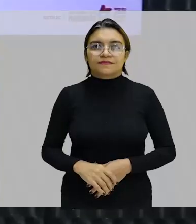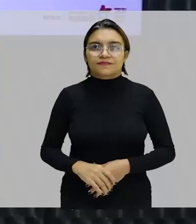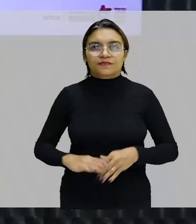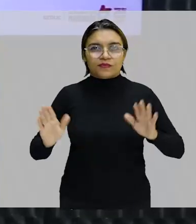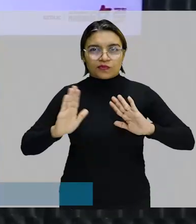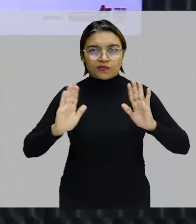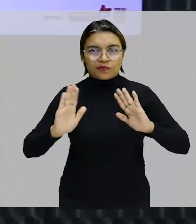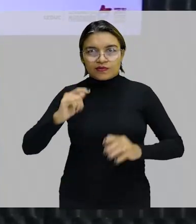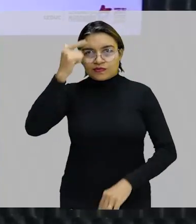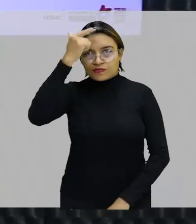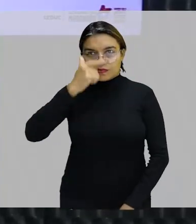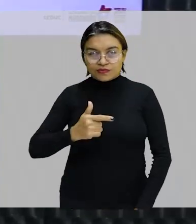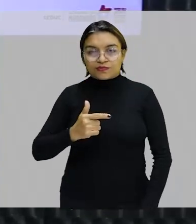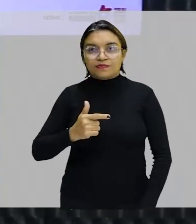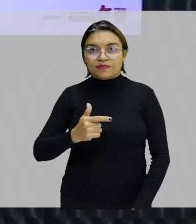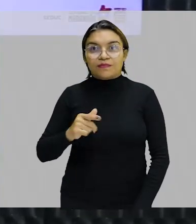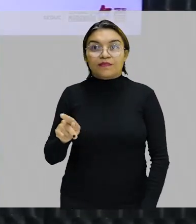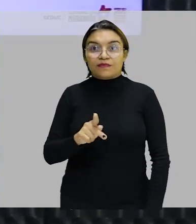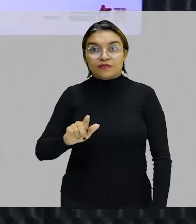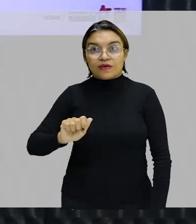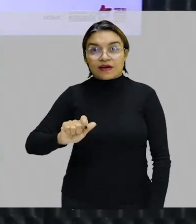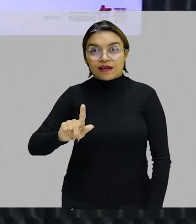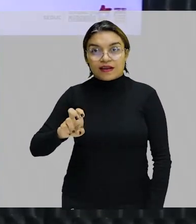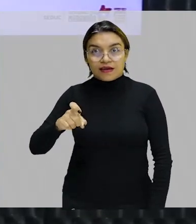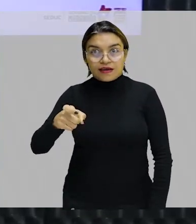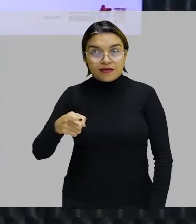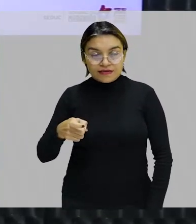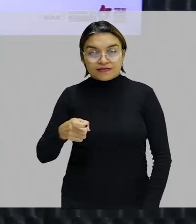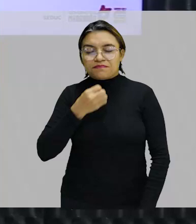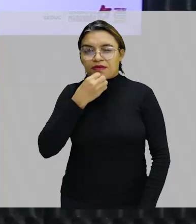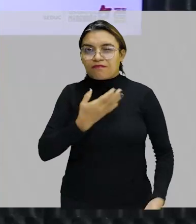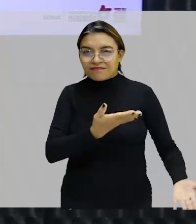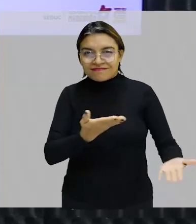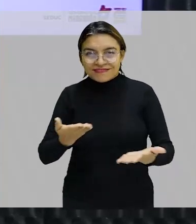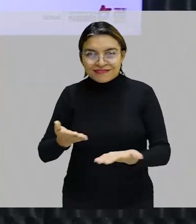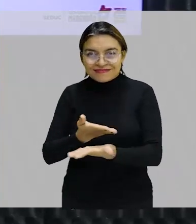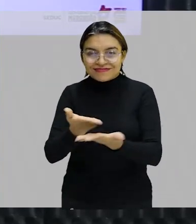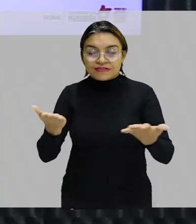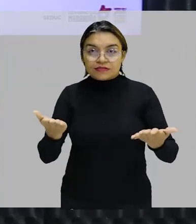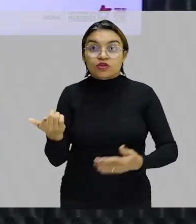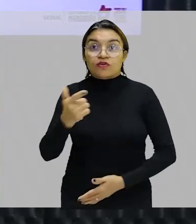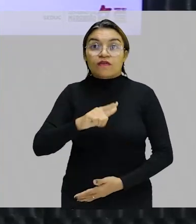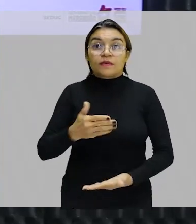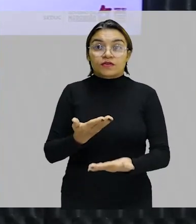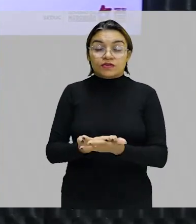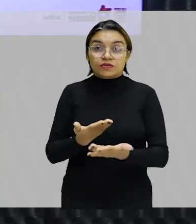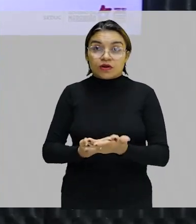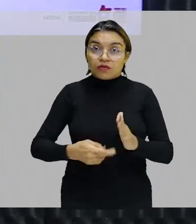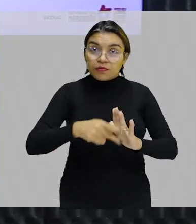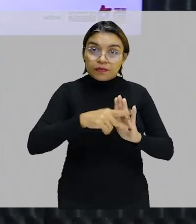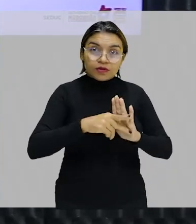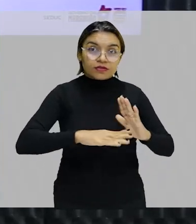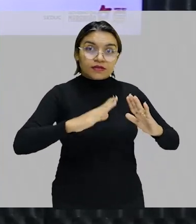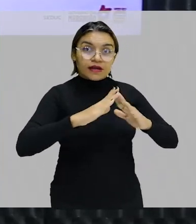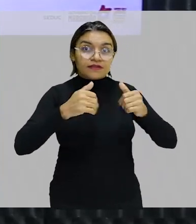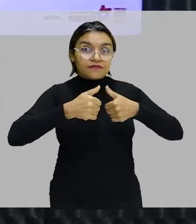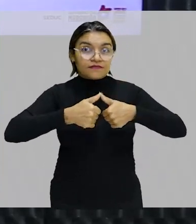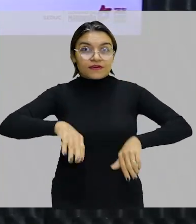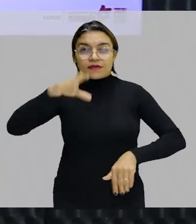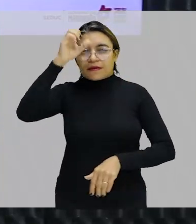Olá, turma, sejam todos bem-vindos. Professor Alex Ferreira, disciplina Química, mais uma aula do nosso projeto Fique em Casa